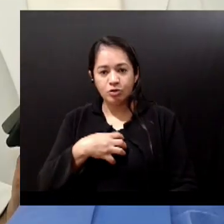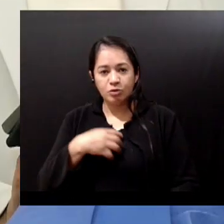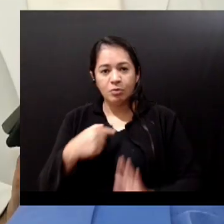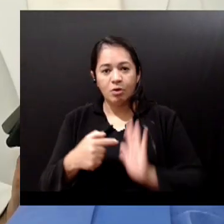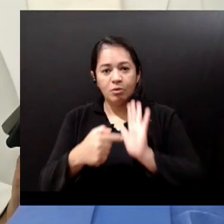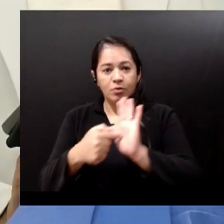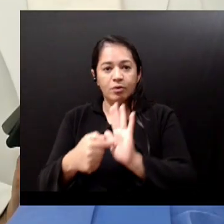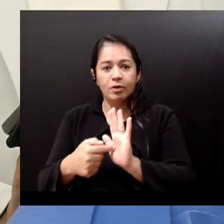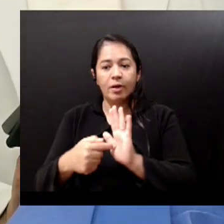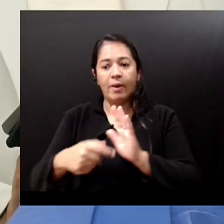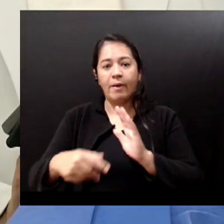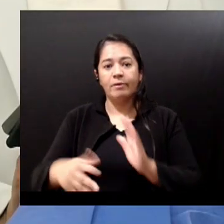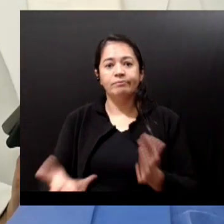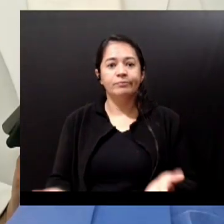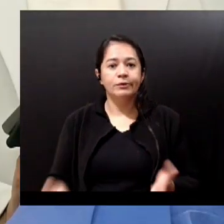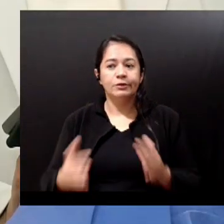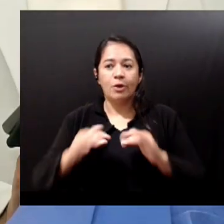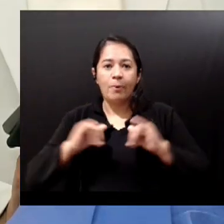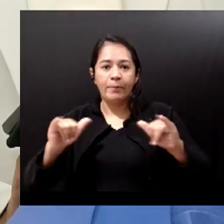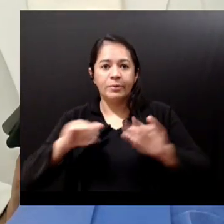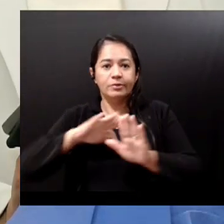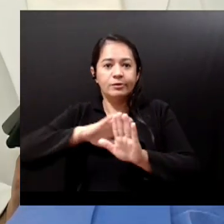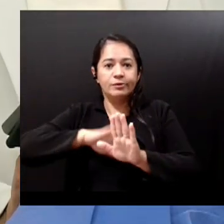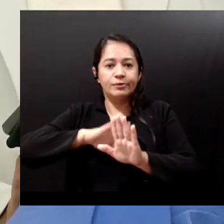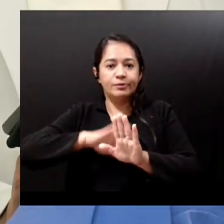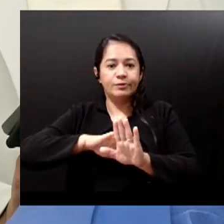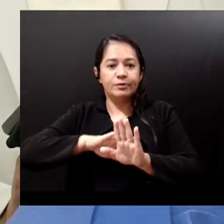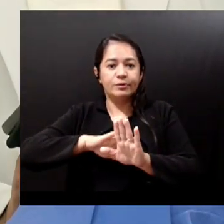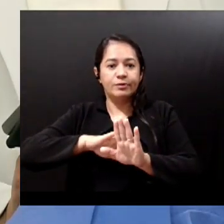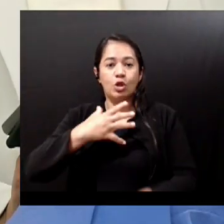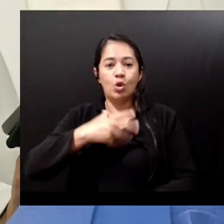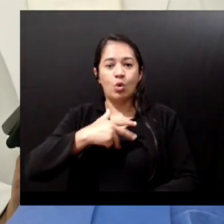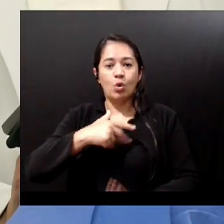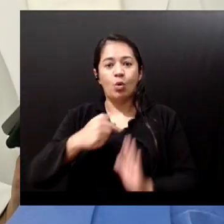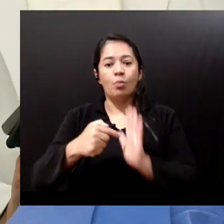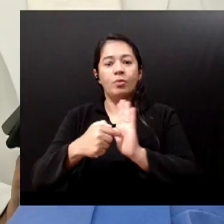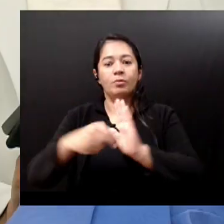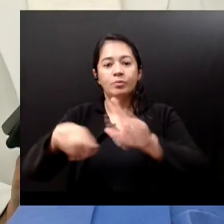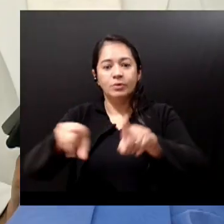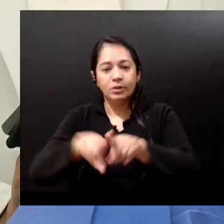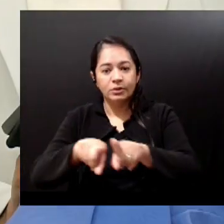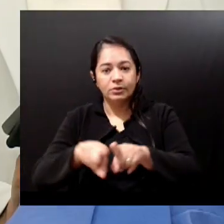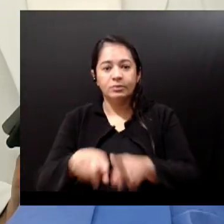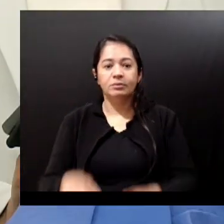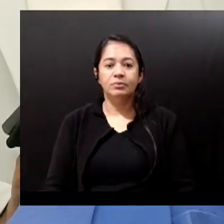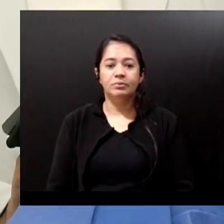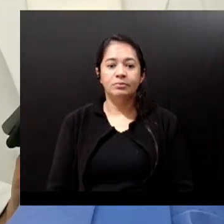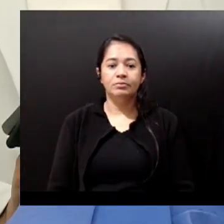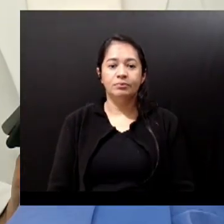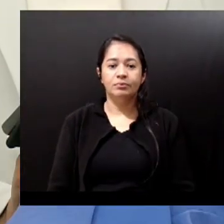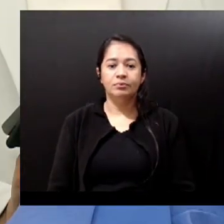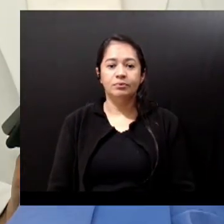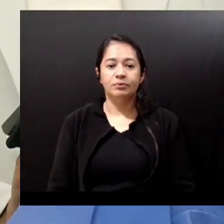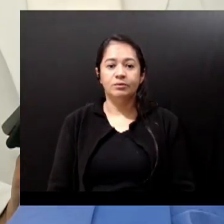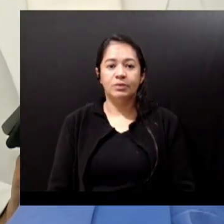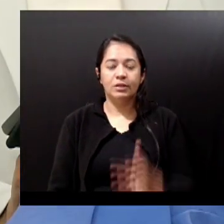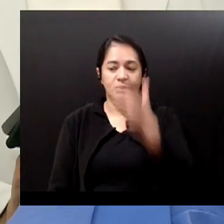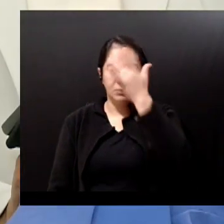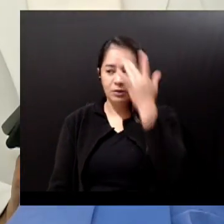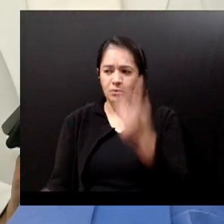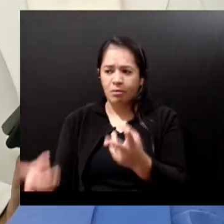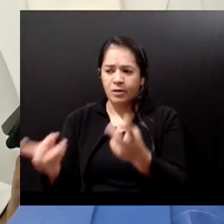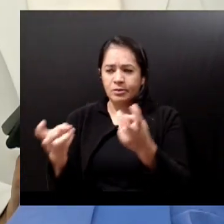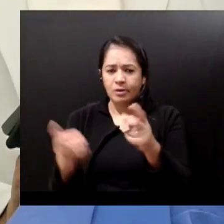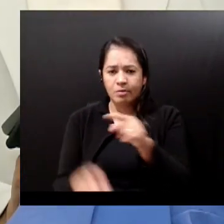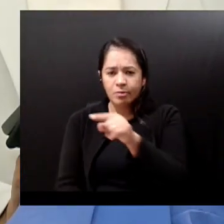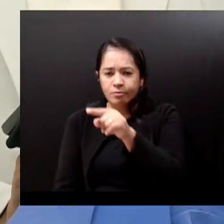disse. Trata-se muito do comportamento também, né, das pessoas, como as pessoas vão te vendo, como as pessoas estão te lendo.